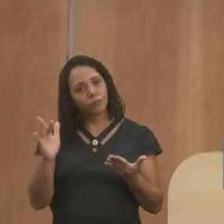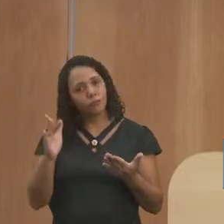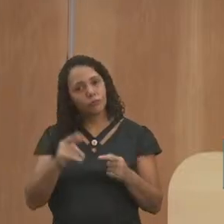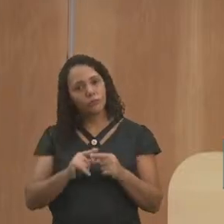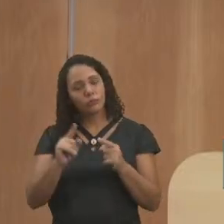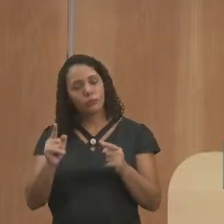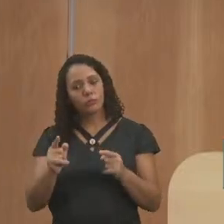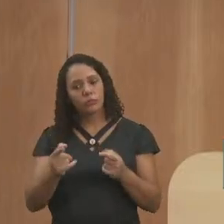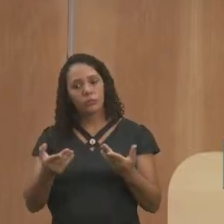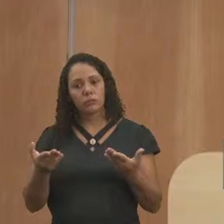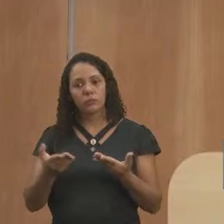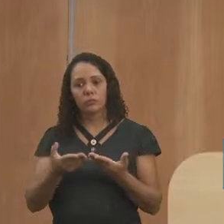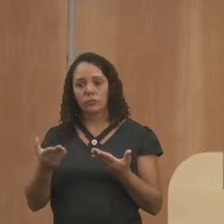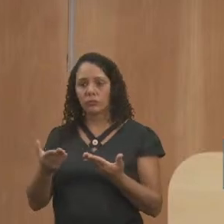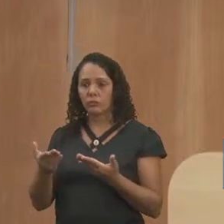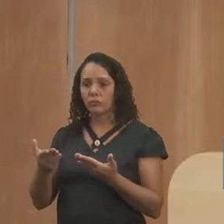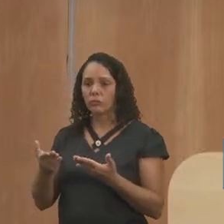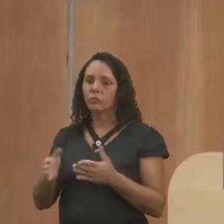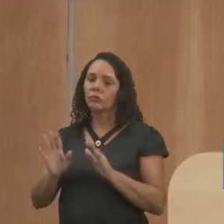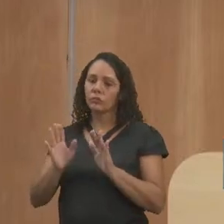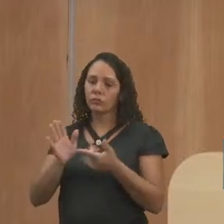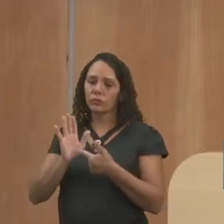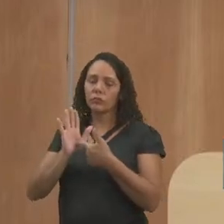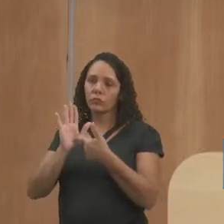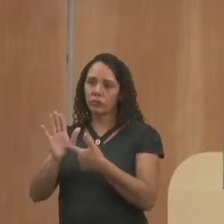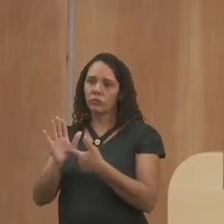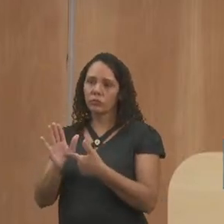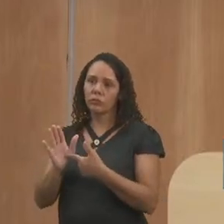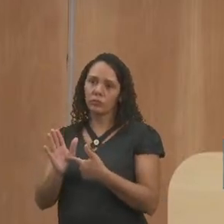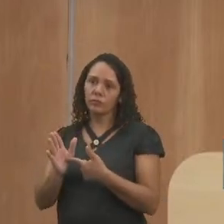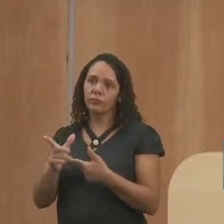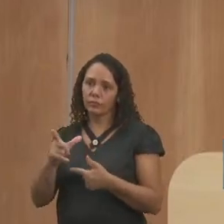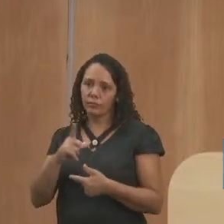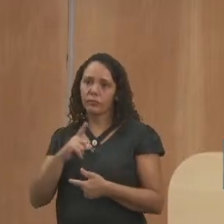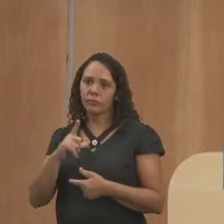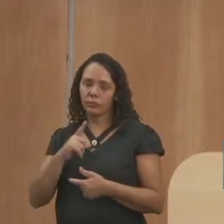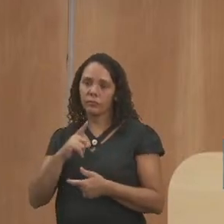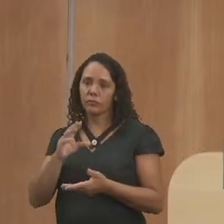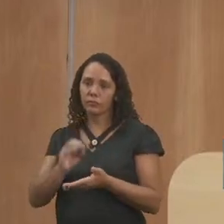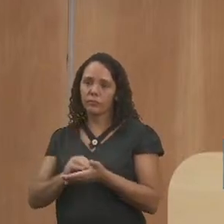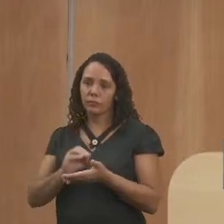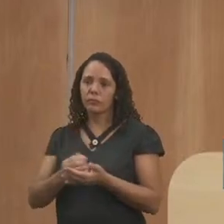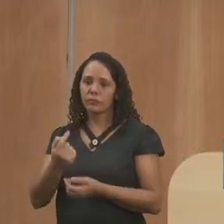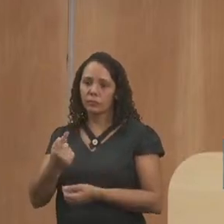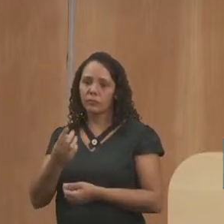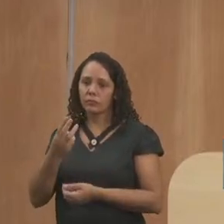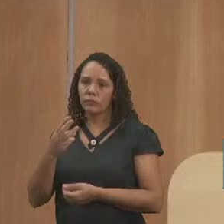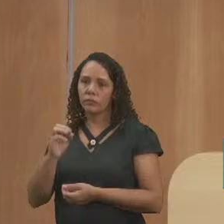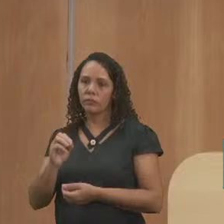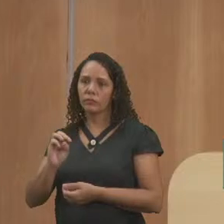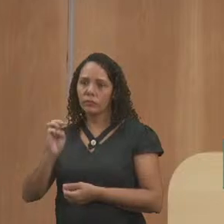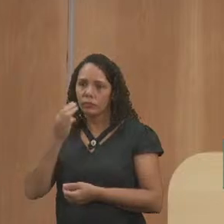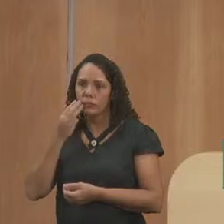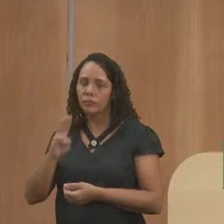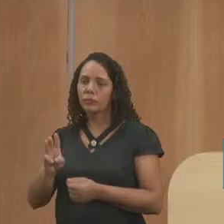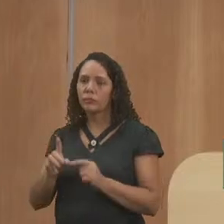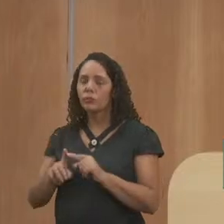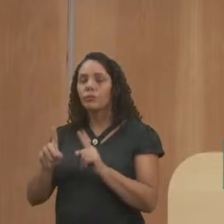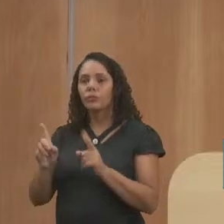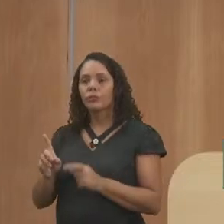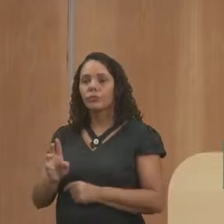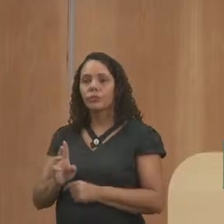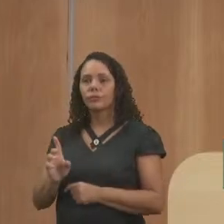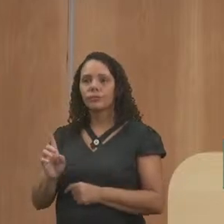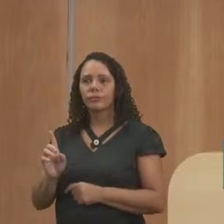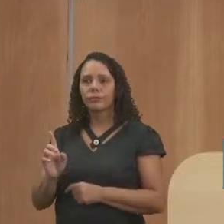Mas hoje a situação é essa que eu apresentei mesmo. A gente tem esse déficit de 130 milhões. Mas não